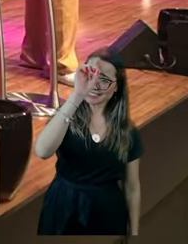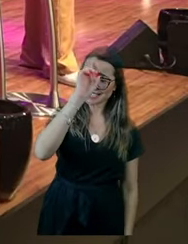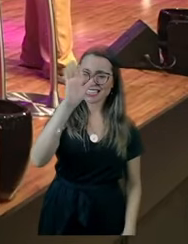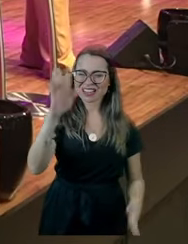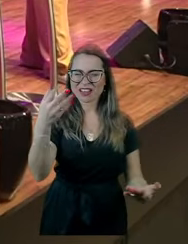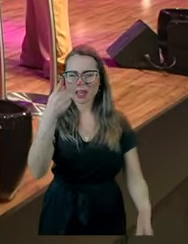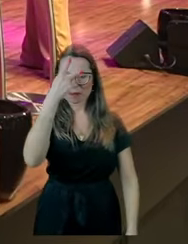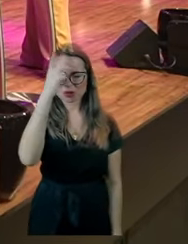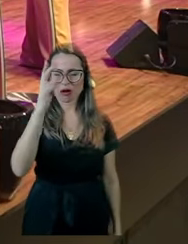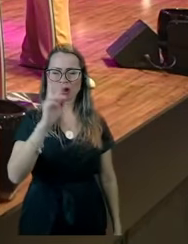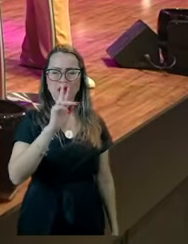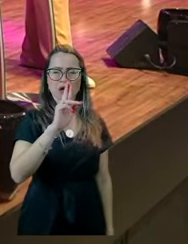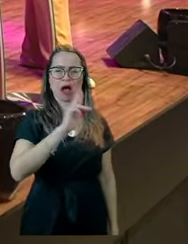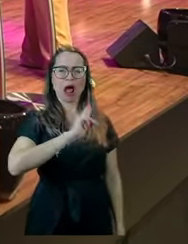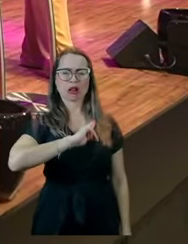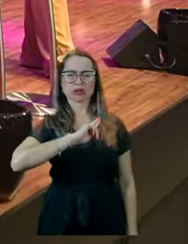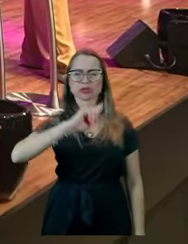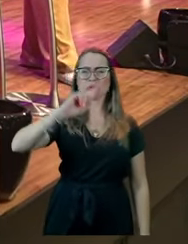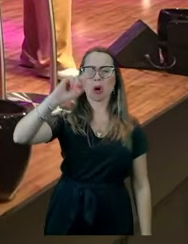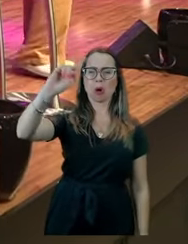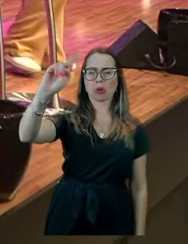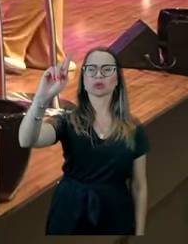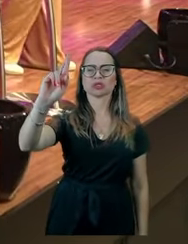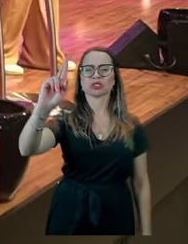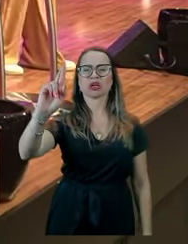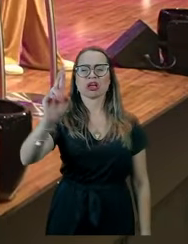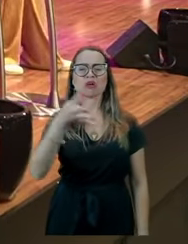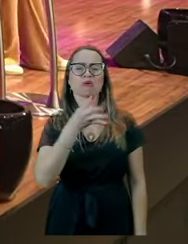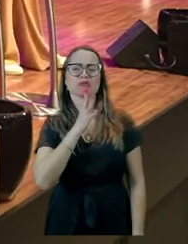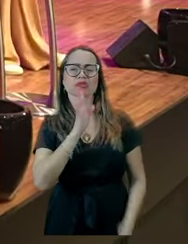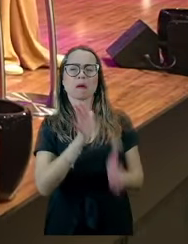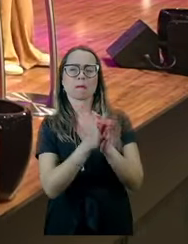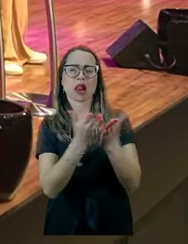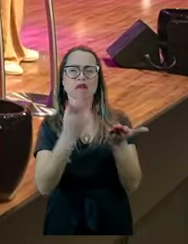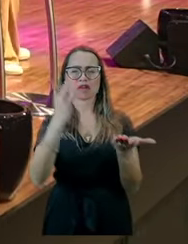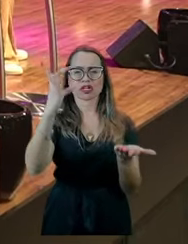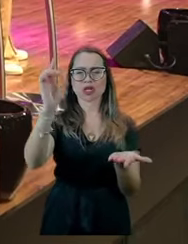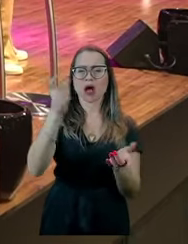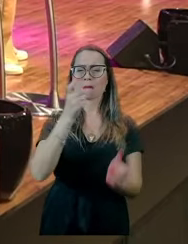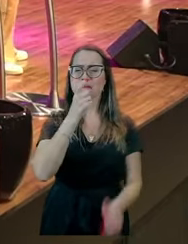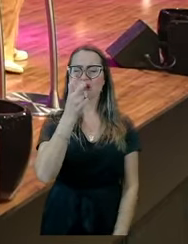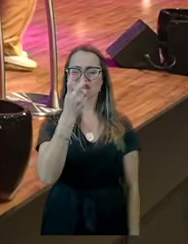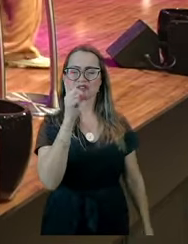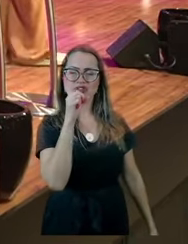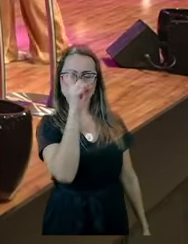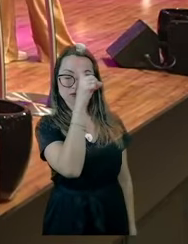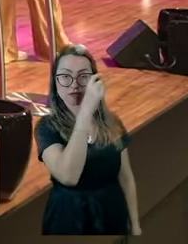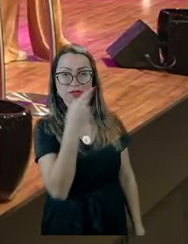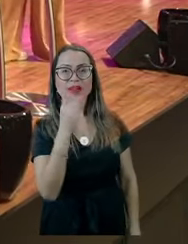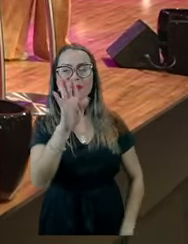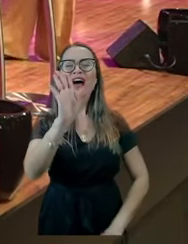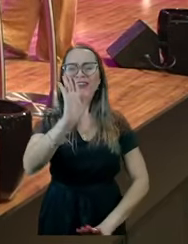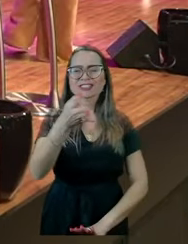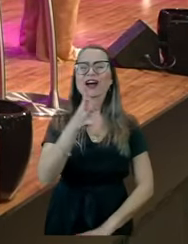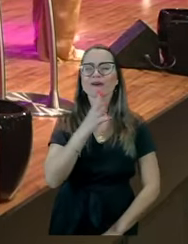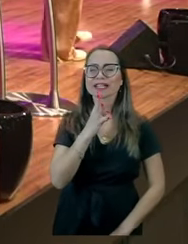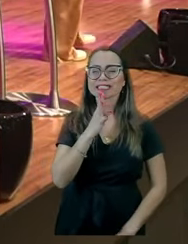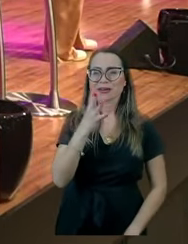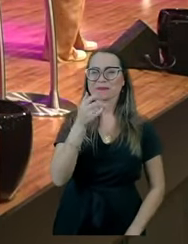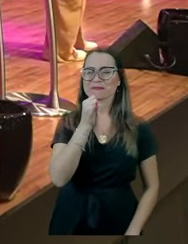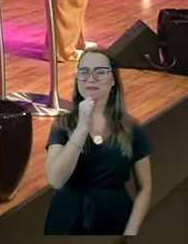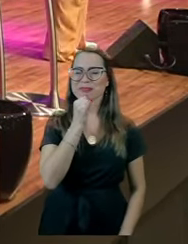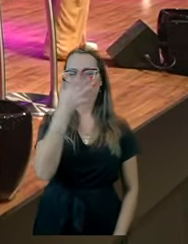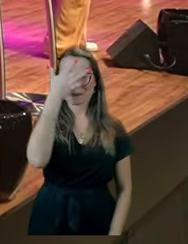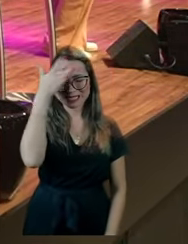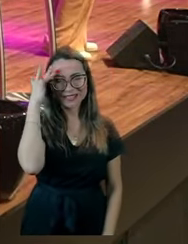enquanto aqueles fariseus, eles gostavam muito de ter palavras difíceis. Você já conheceu alguém que você conhece na intimidade,